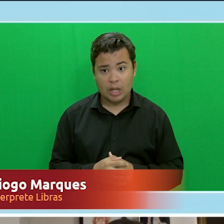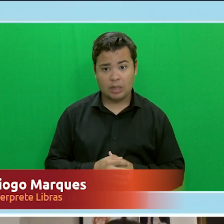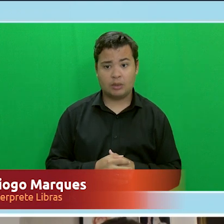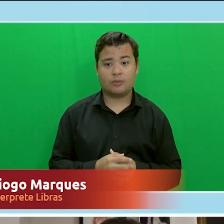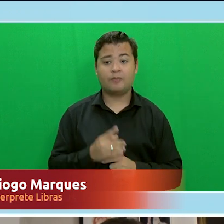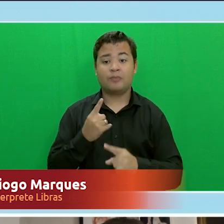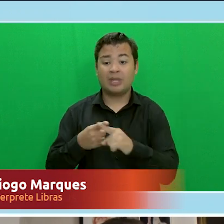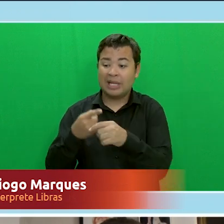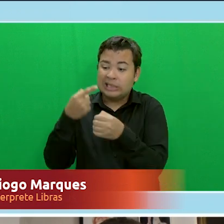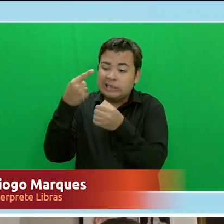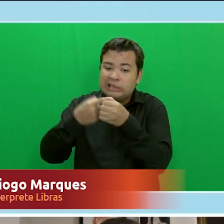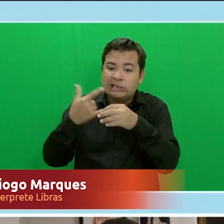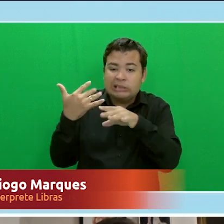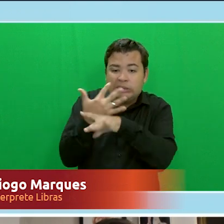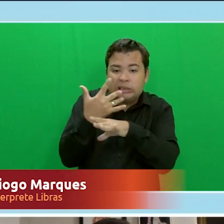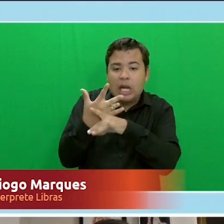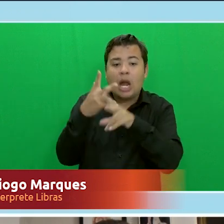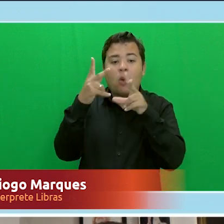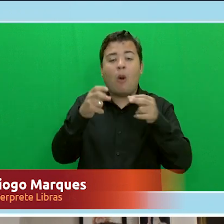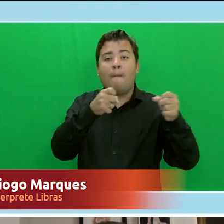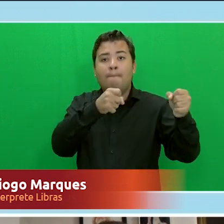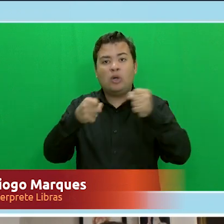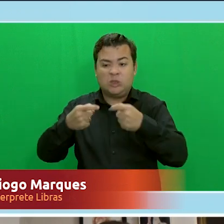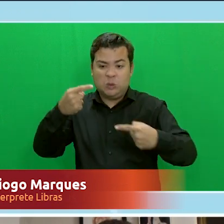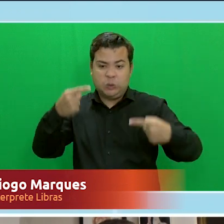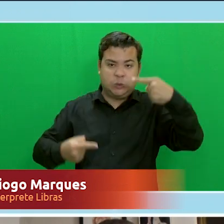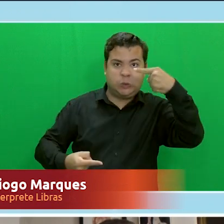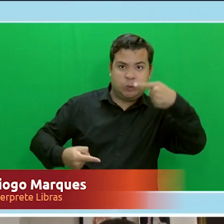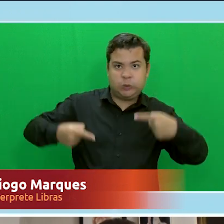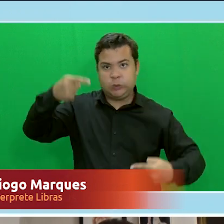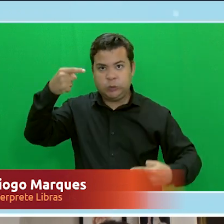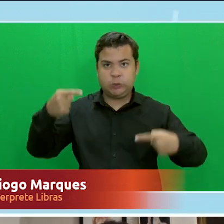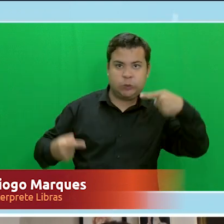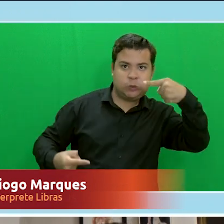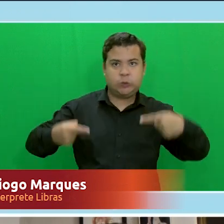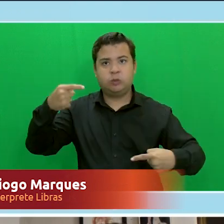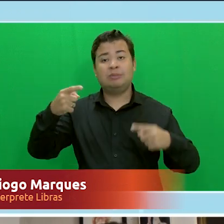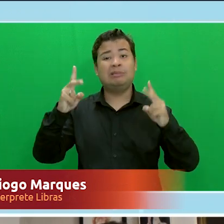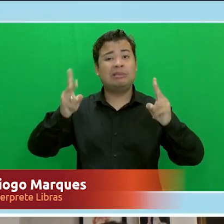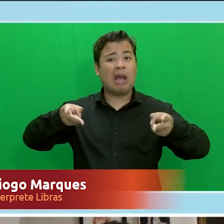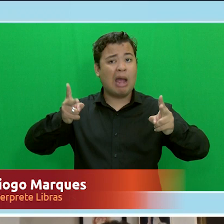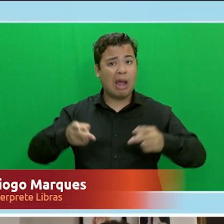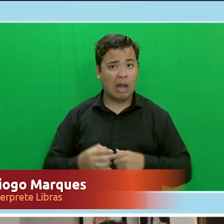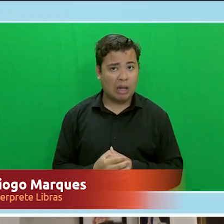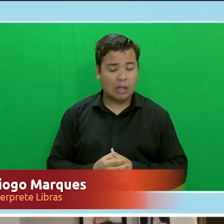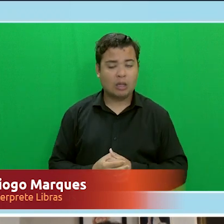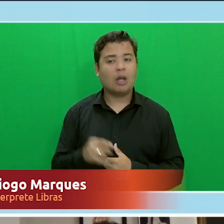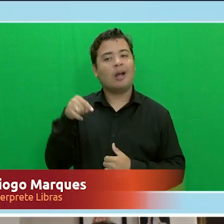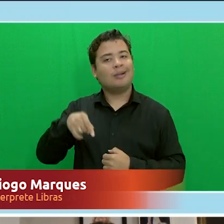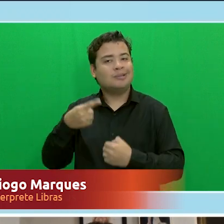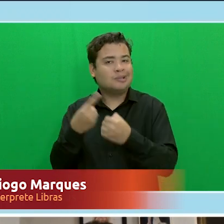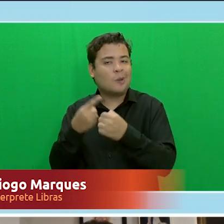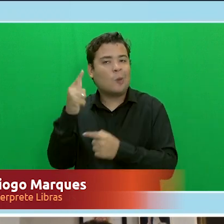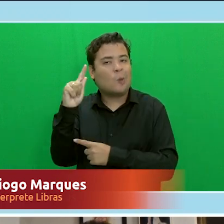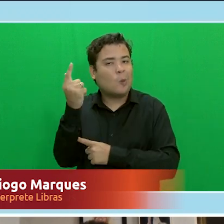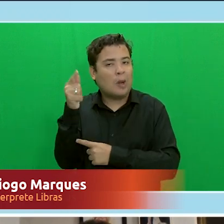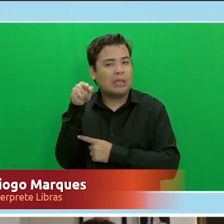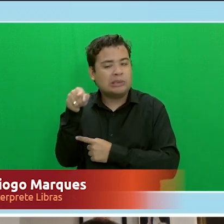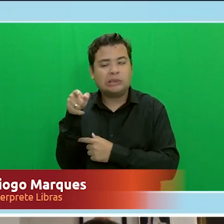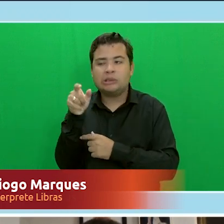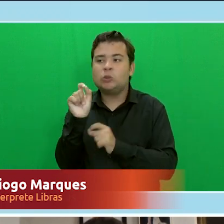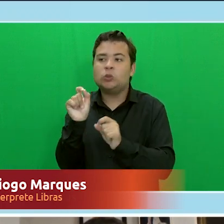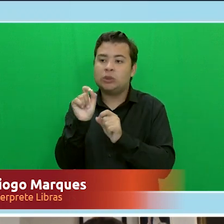ocupando. A cidade ela é uma disputa de poder, de espaço, o tempo inteiro. Então, Goiânia